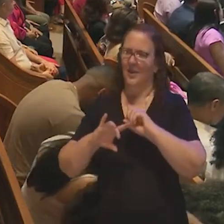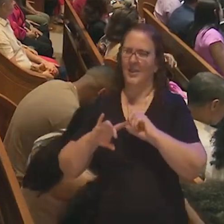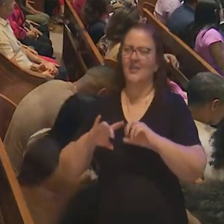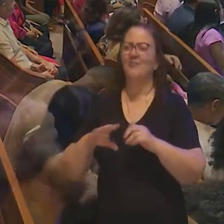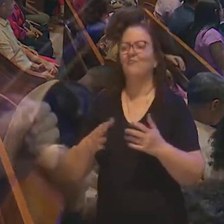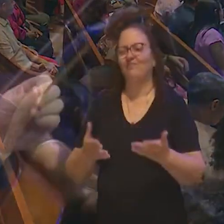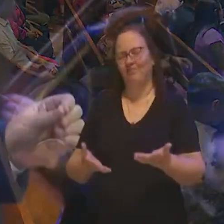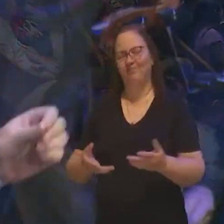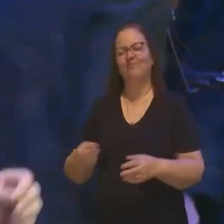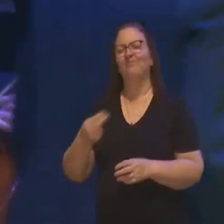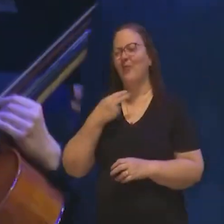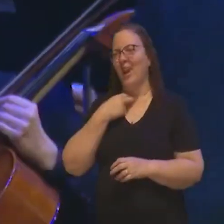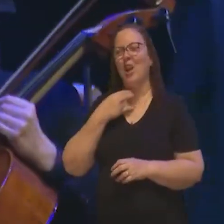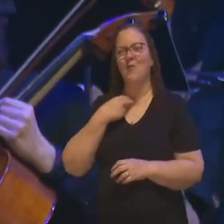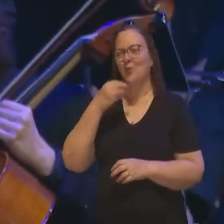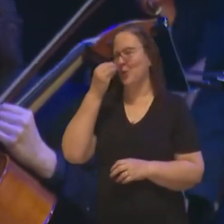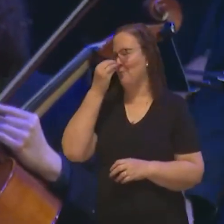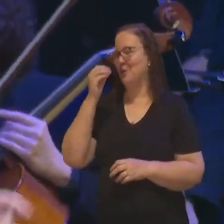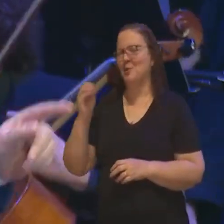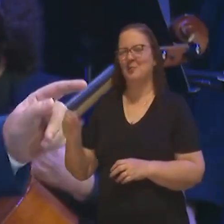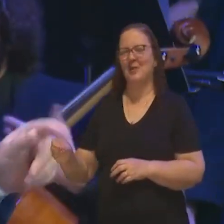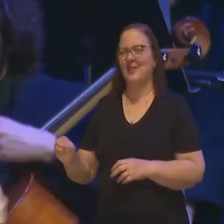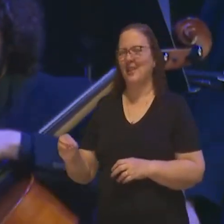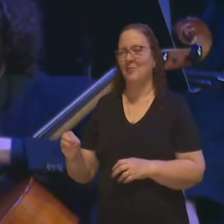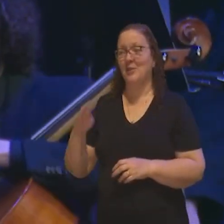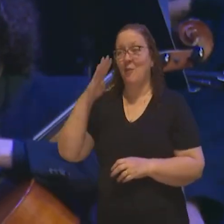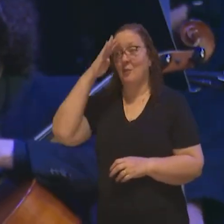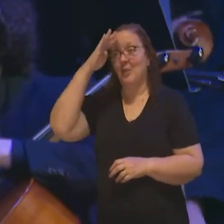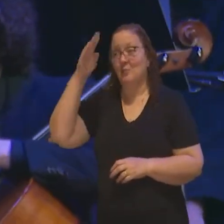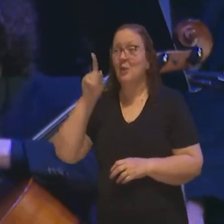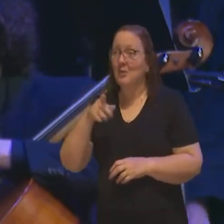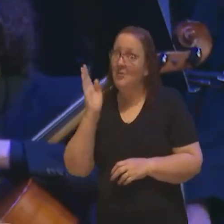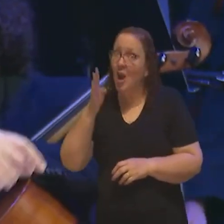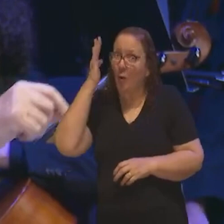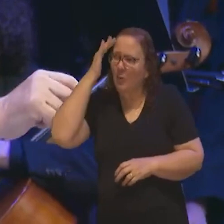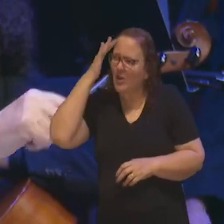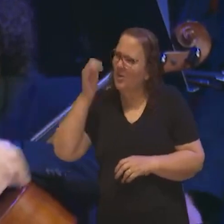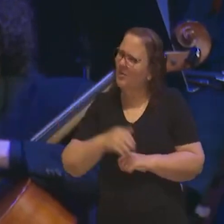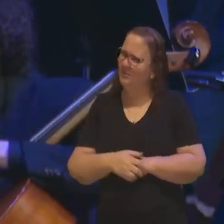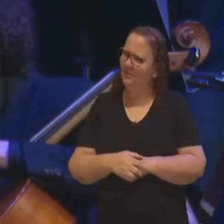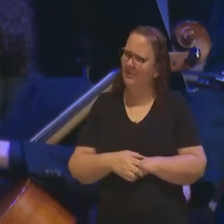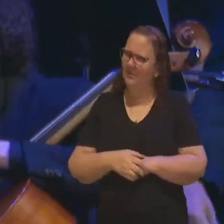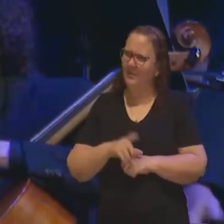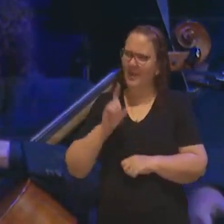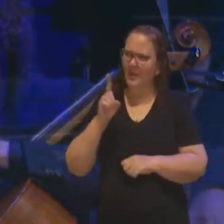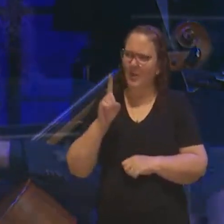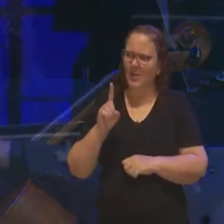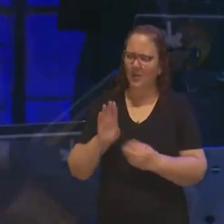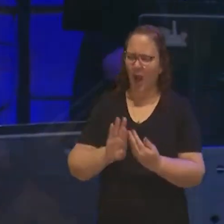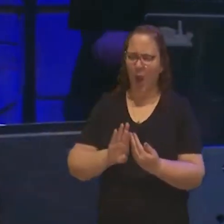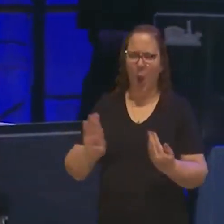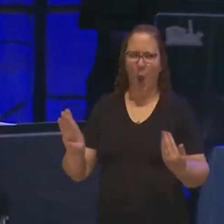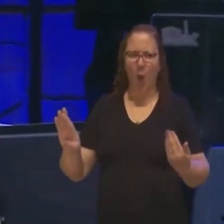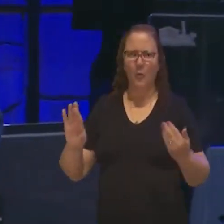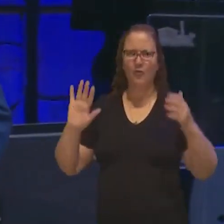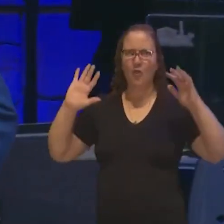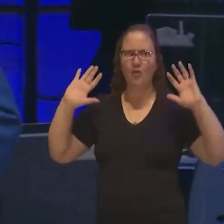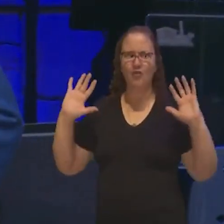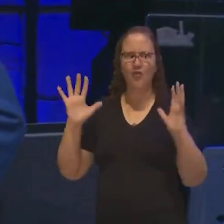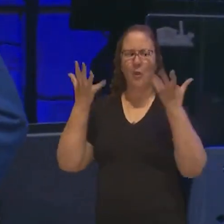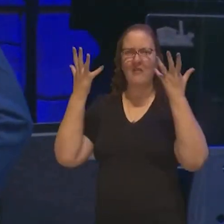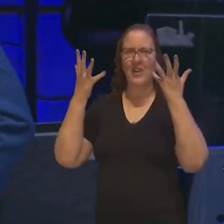indispensáveis, essenciais. Você já pensou nisso? Você ficar de fora de uma grande festa,